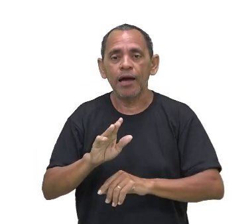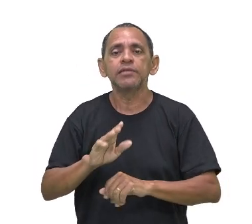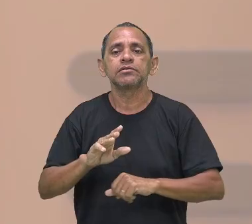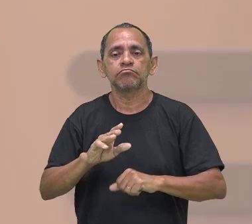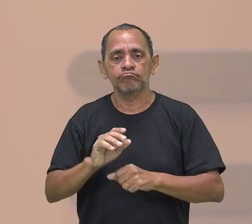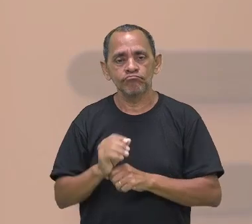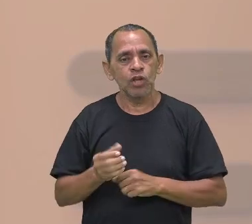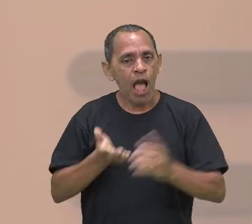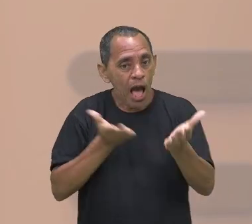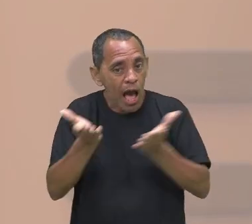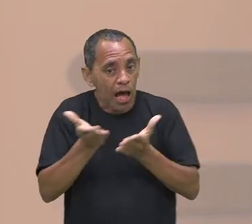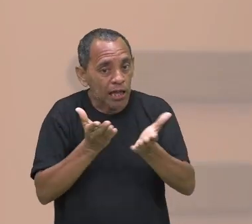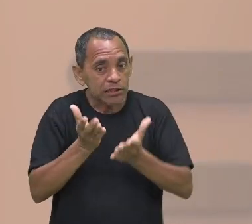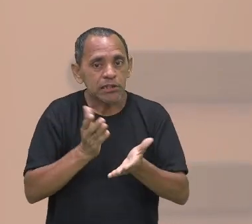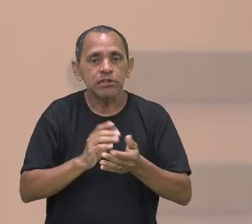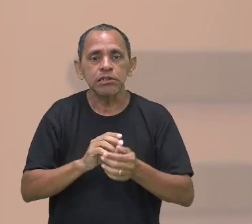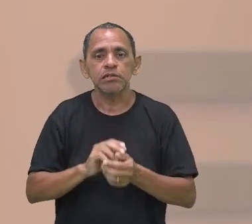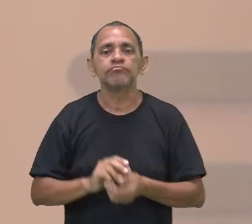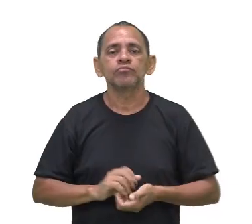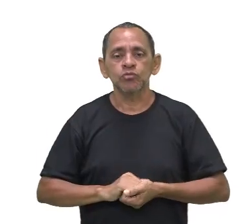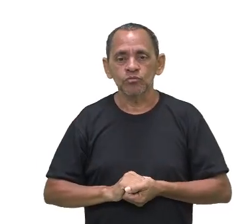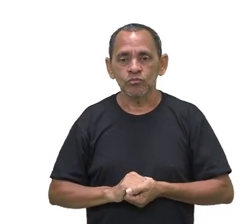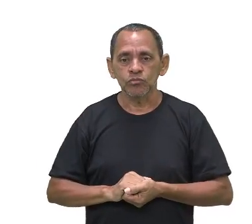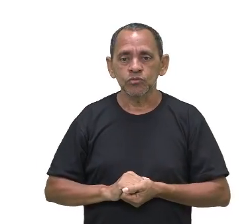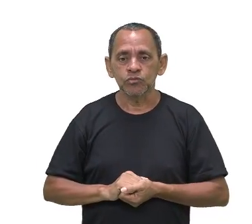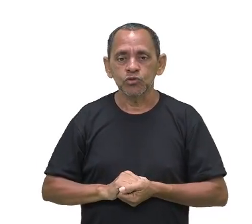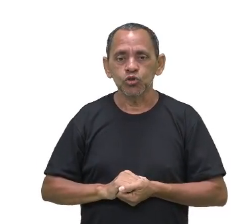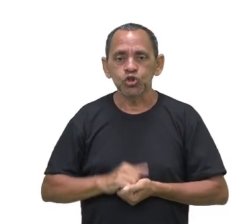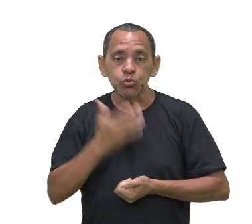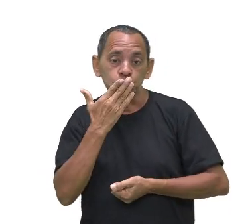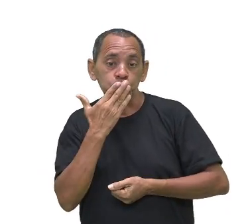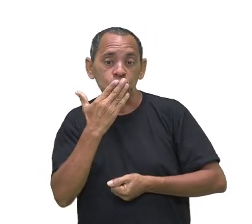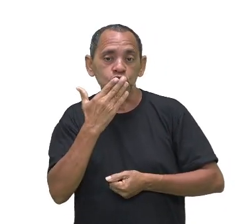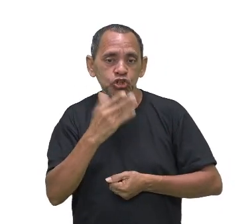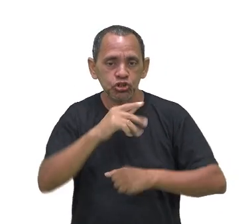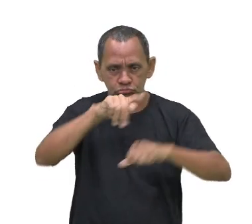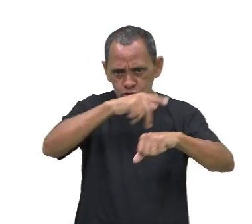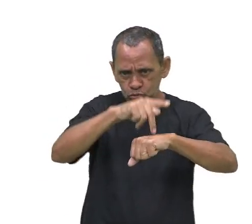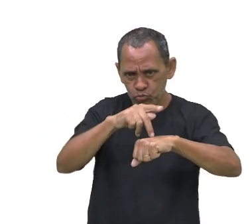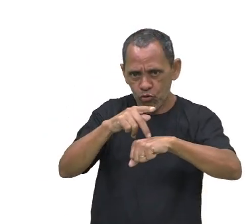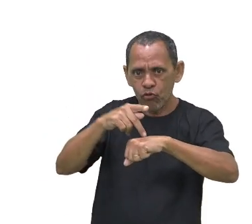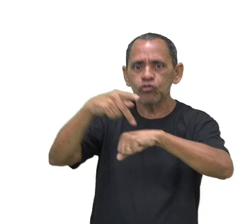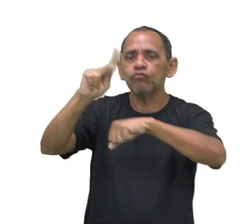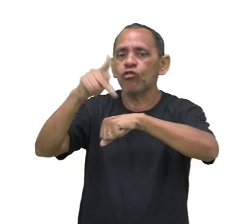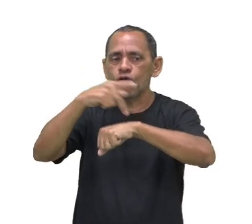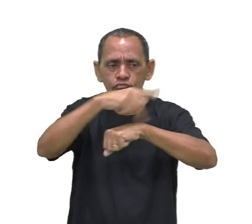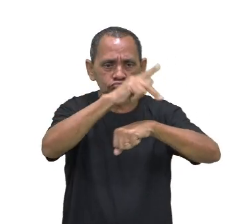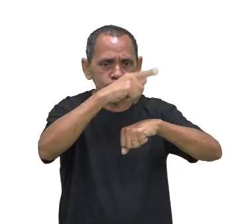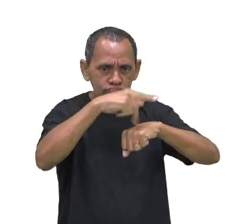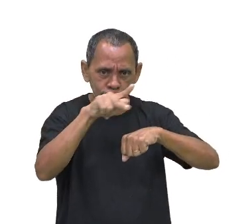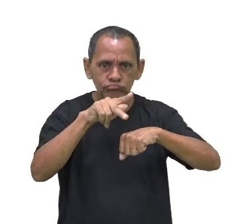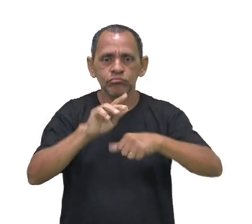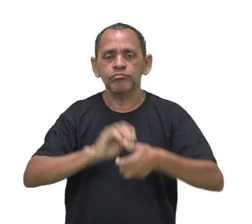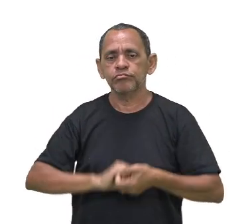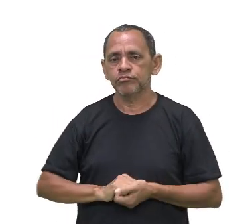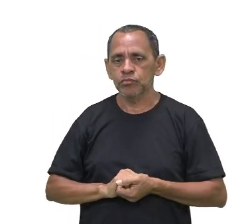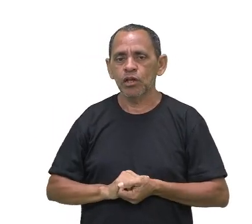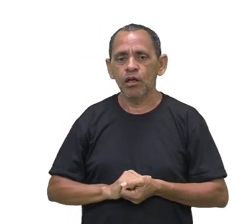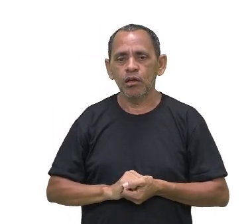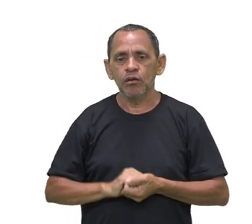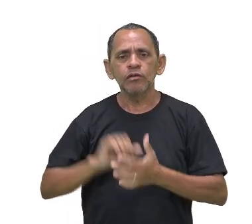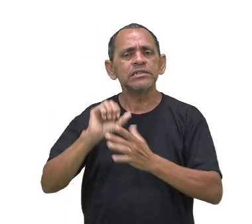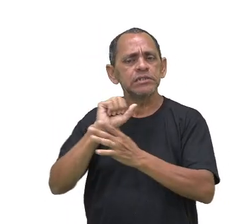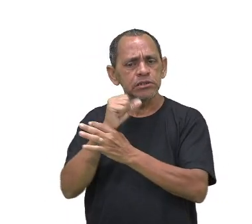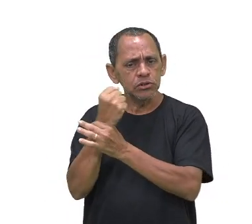E aí, na próxima tela, vocês podem ver que nós vamos reforçar a questão do povoamento irregular. Aí fala